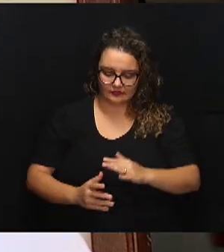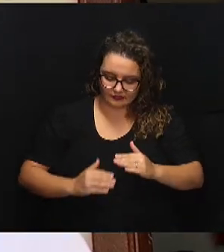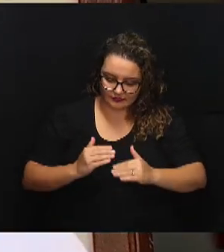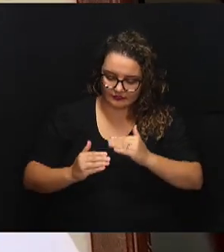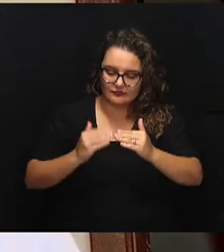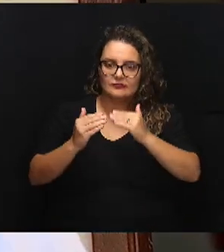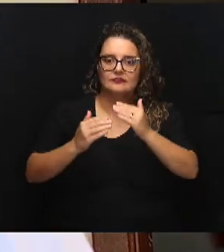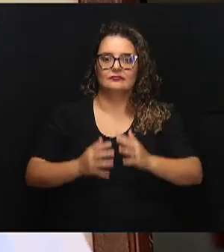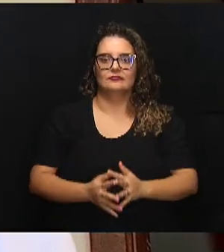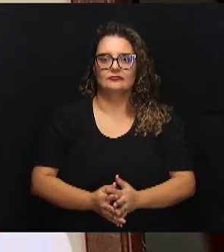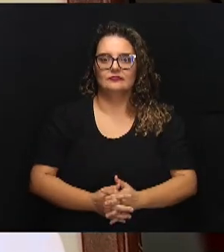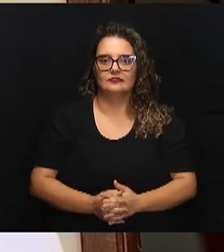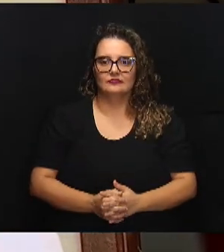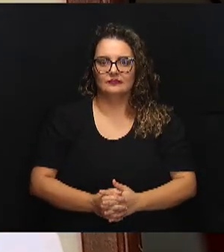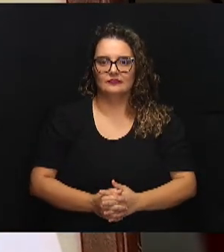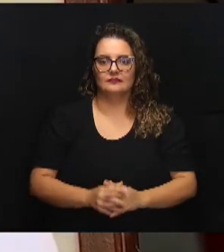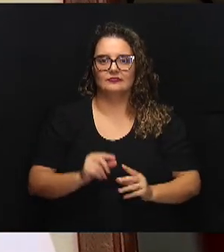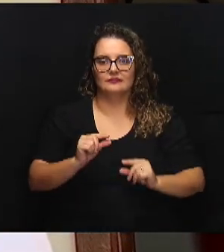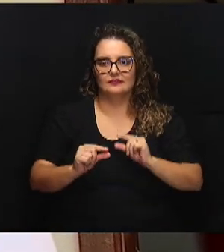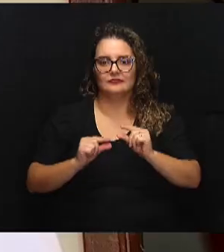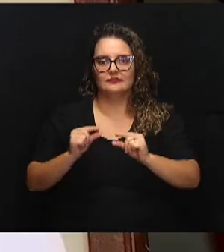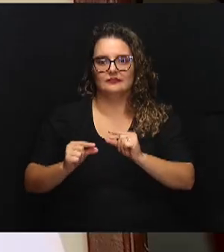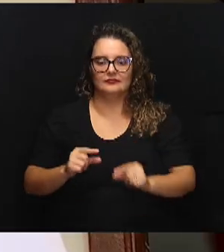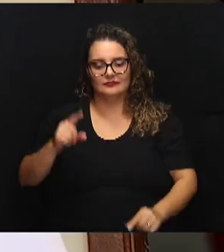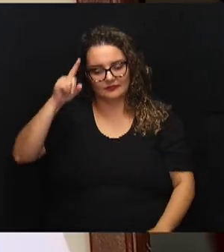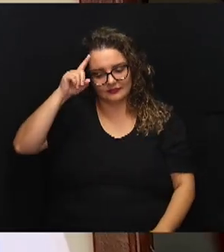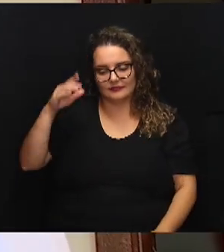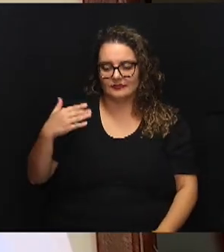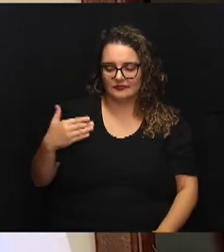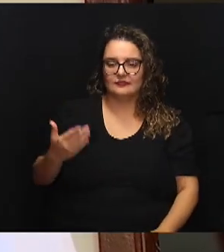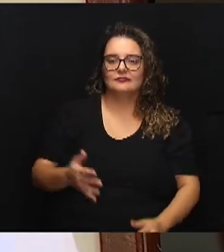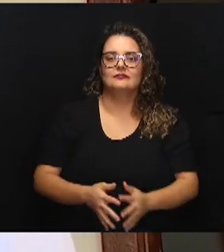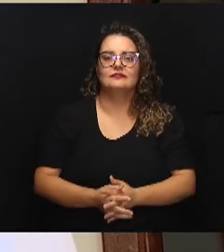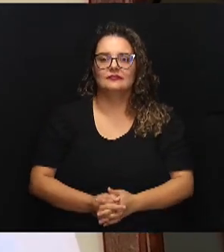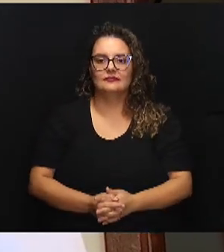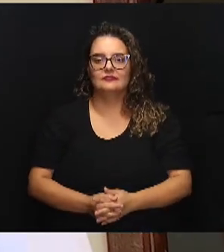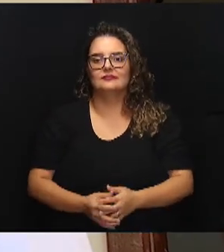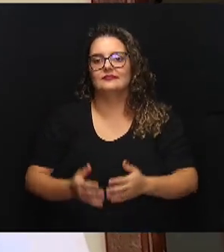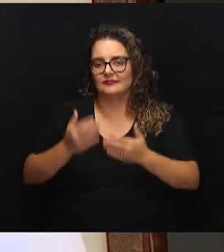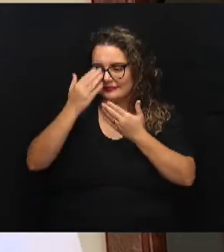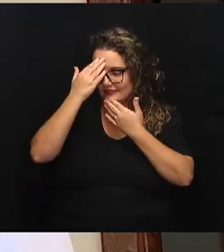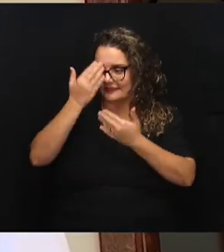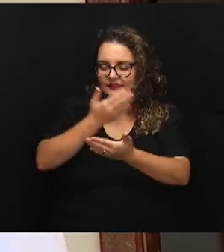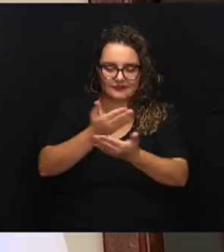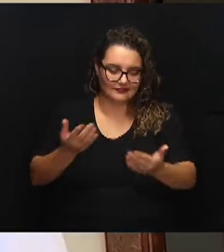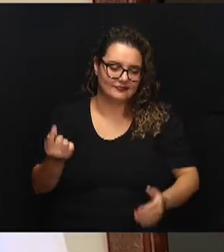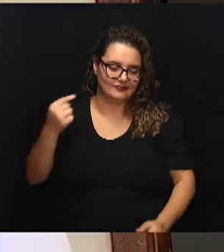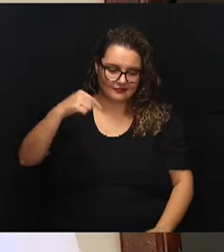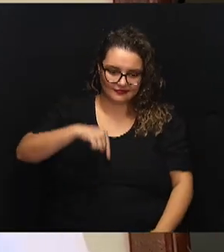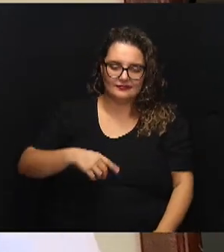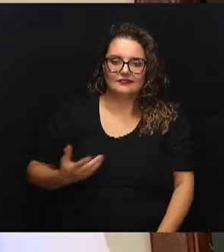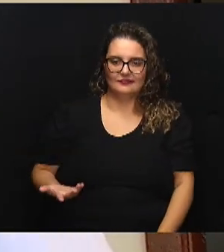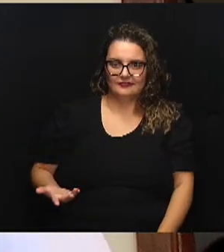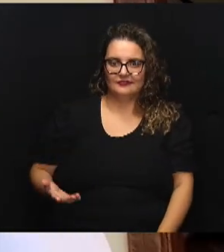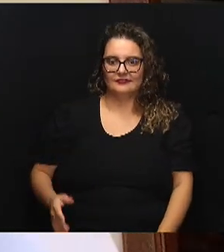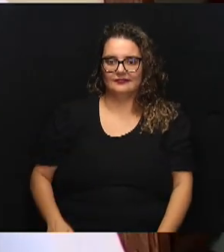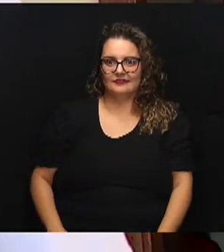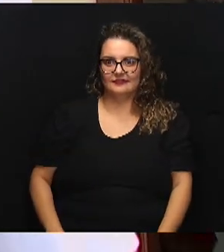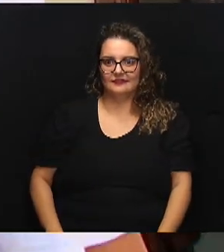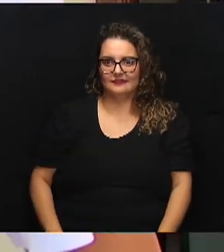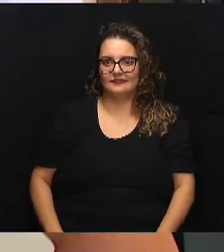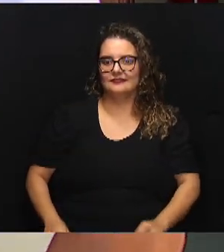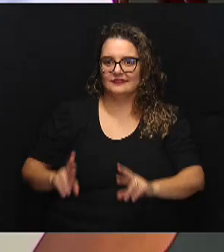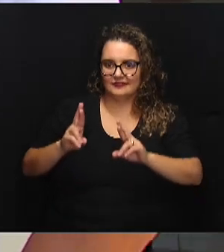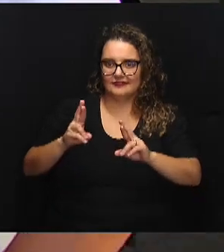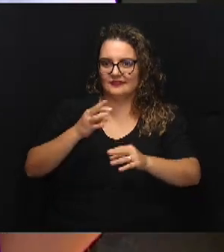isso aí aos poucos, a cada dia, né? E obrigado também a vocês que vieram aqui, tá? Desejo a